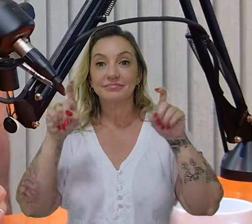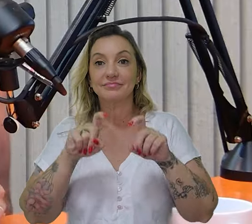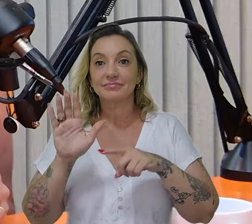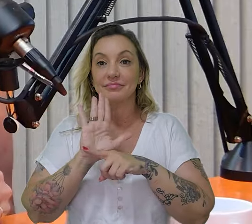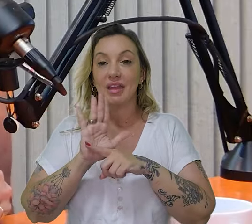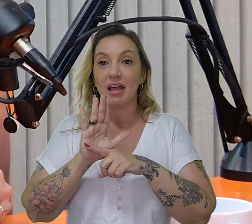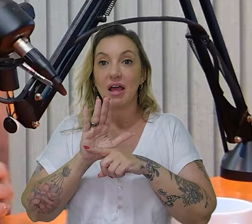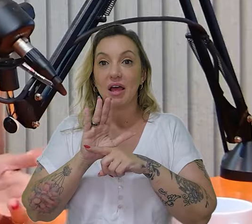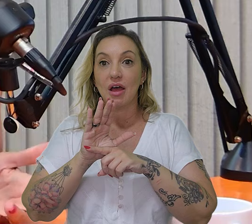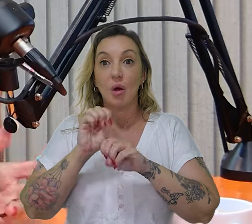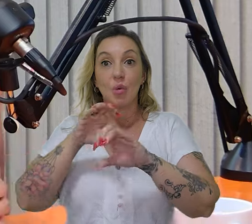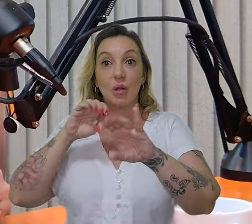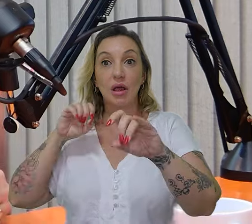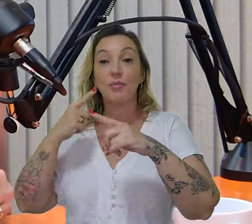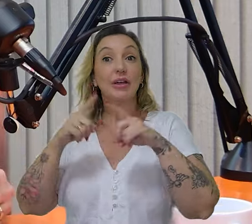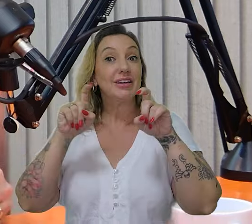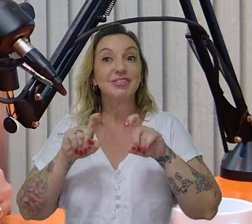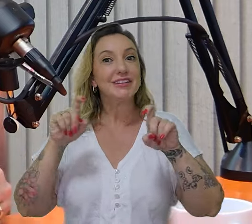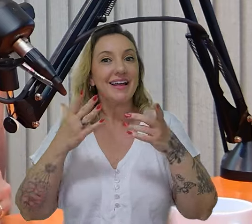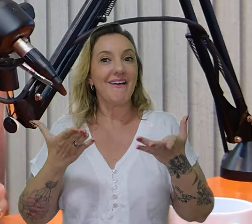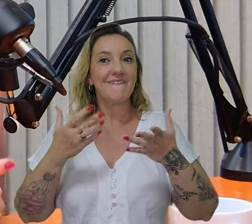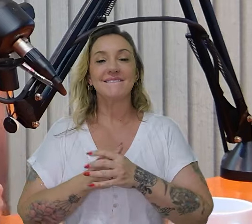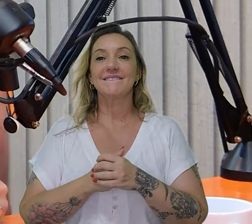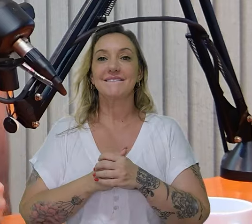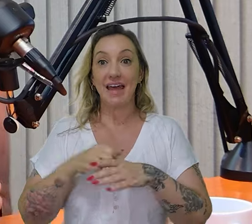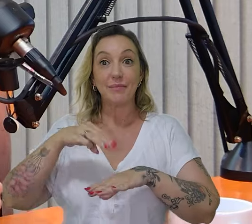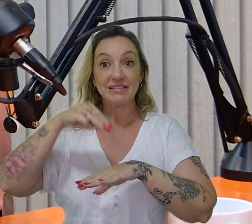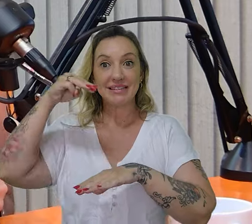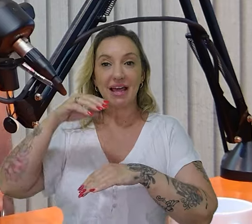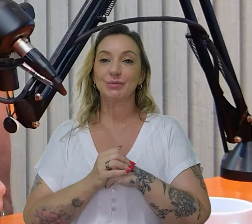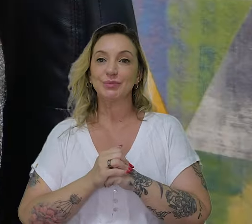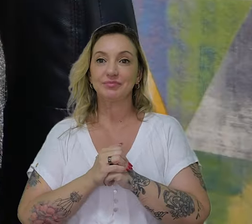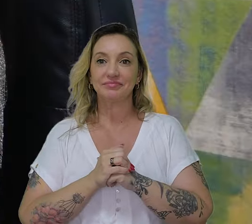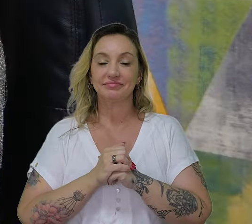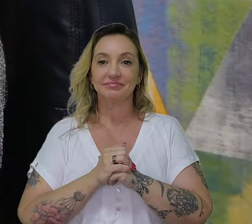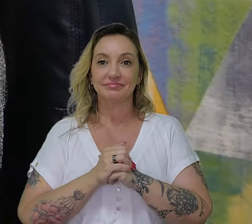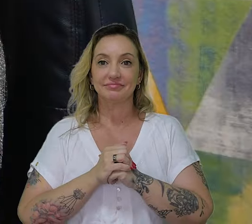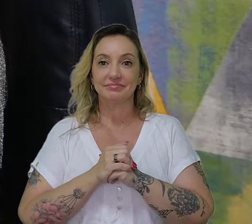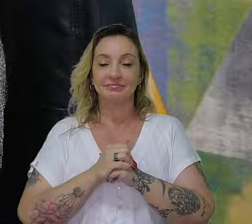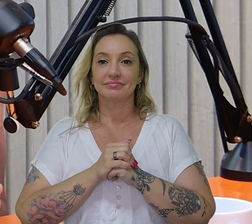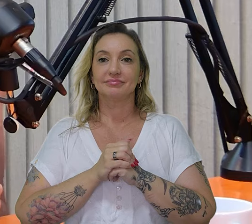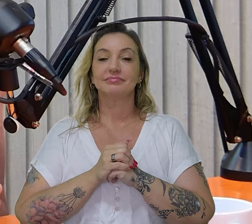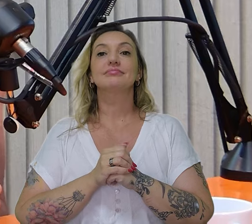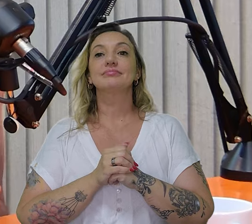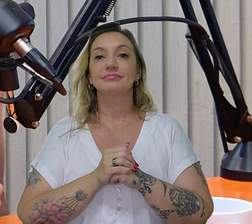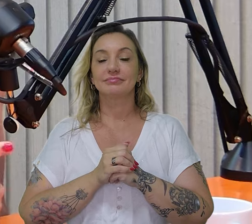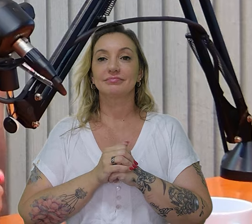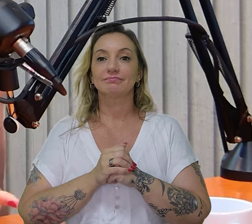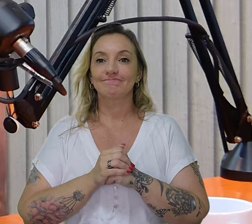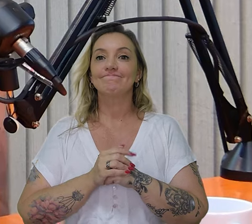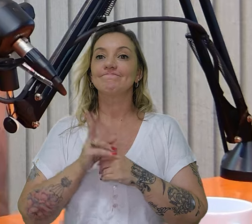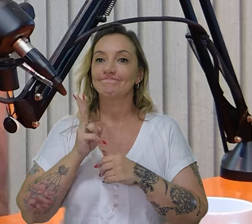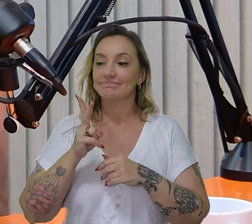é online porque é digital Ah e é um mestrado gente então é é bem eu eu sempre